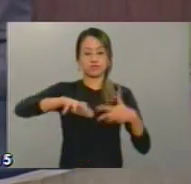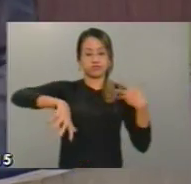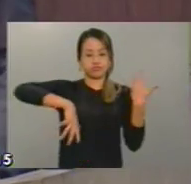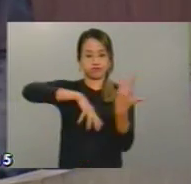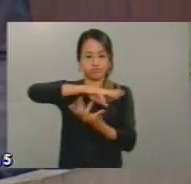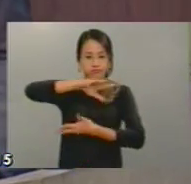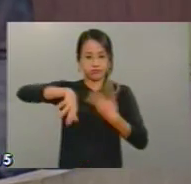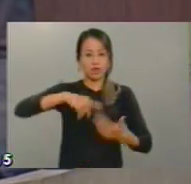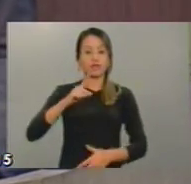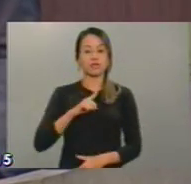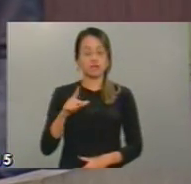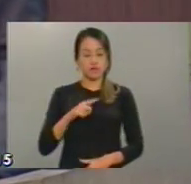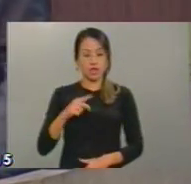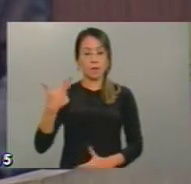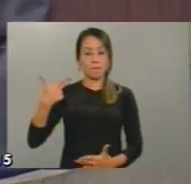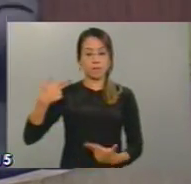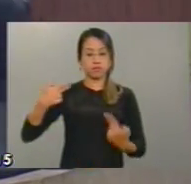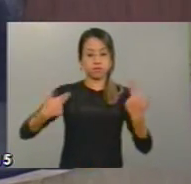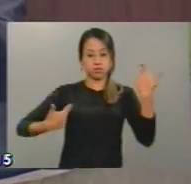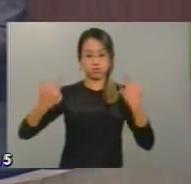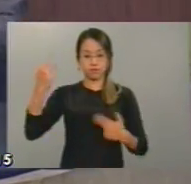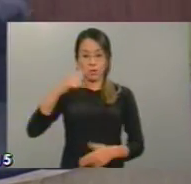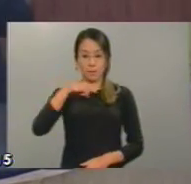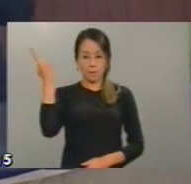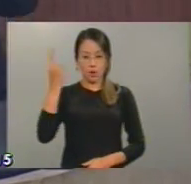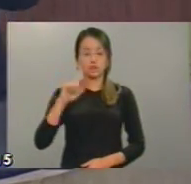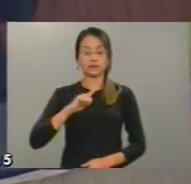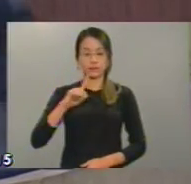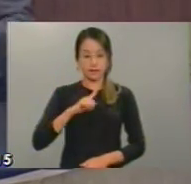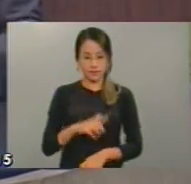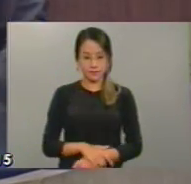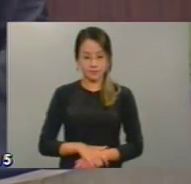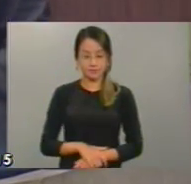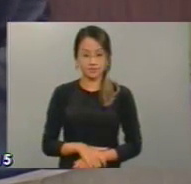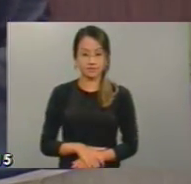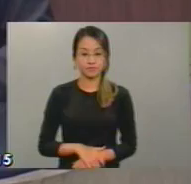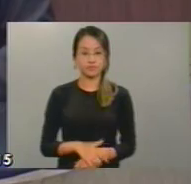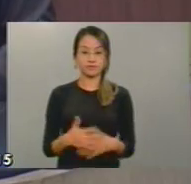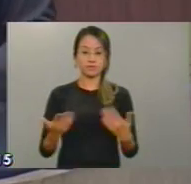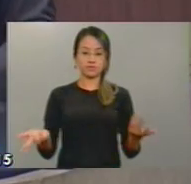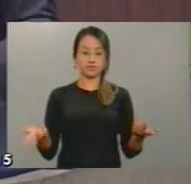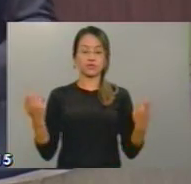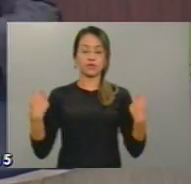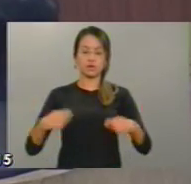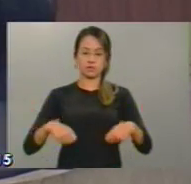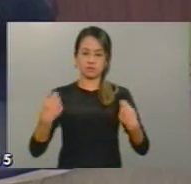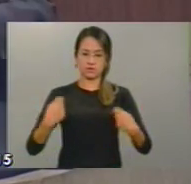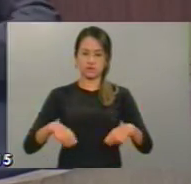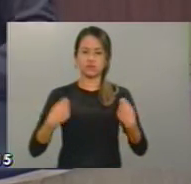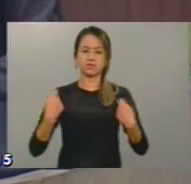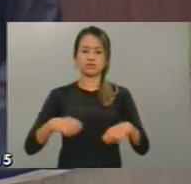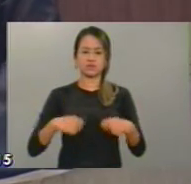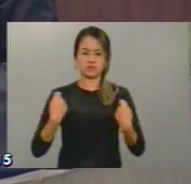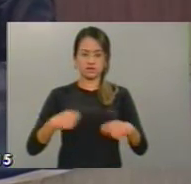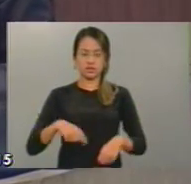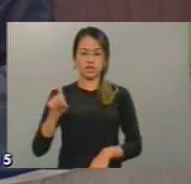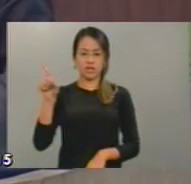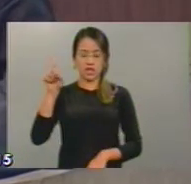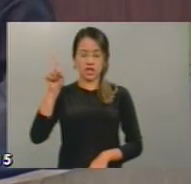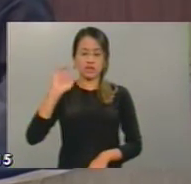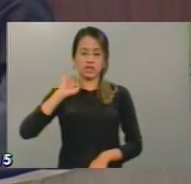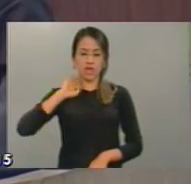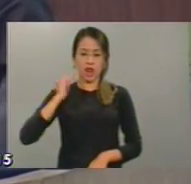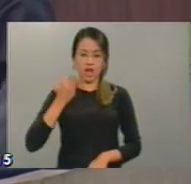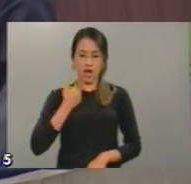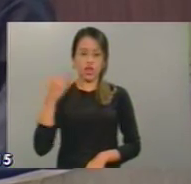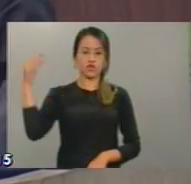morte por arma de fogo. Obviamente, requer a devida apuração. O delegado Andrade Júnior